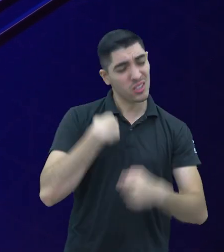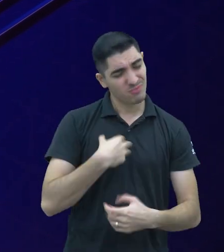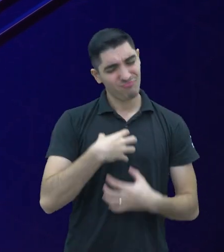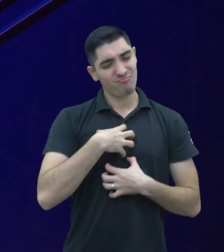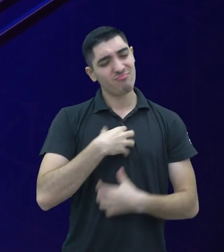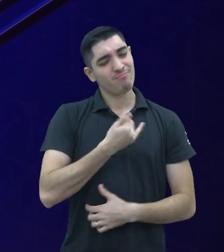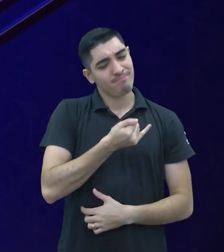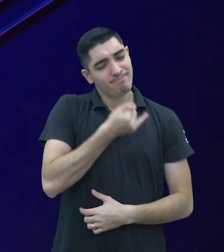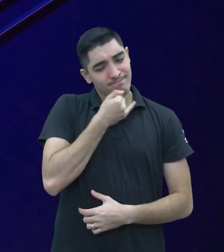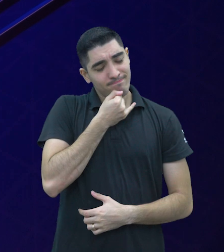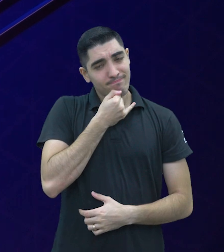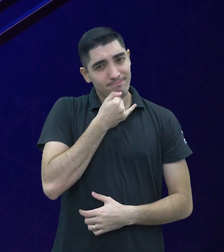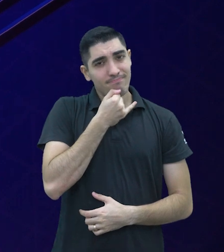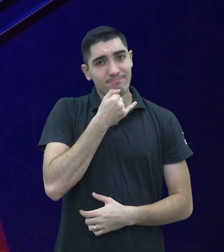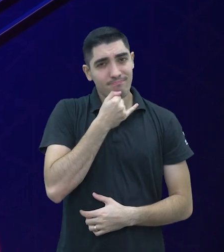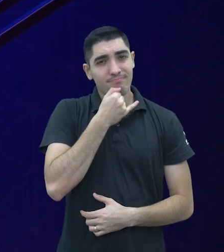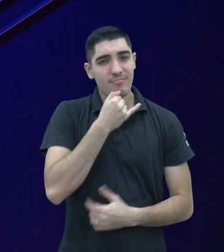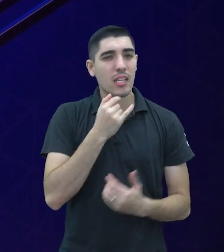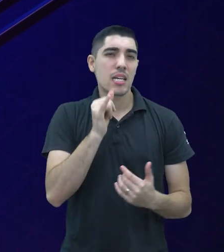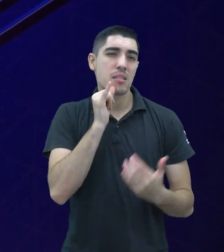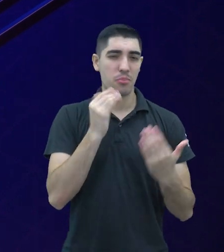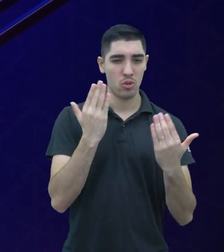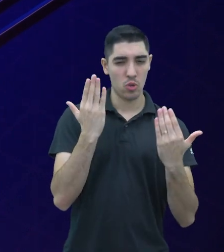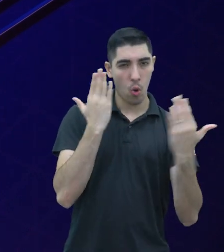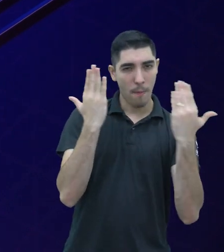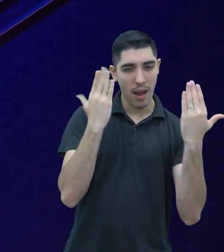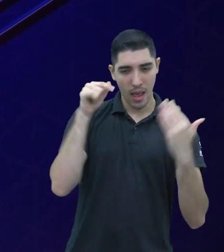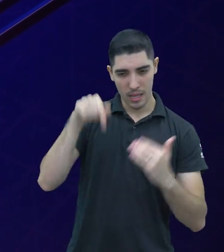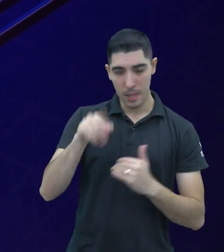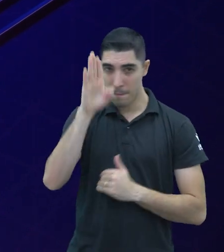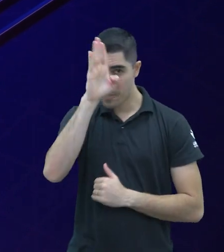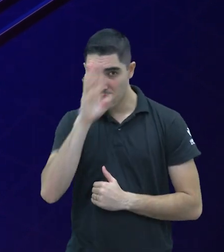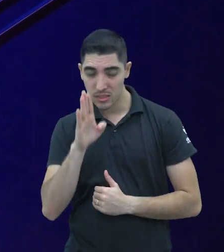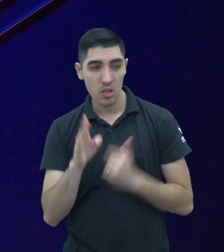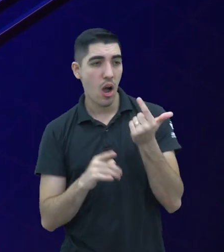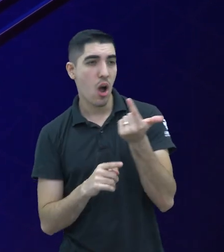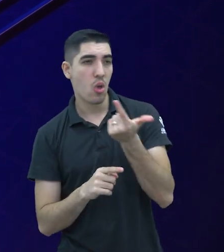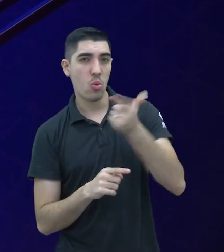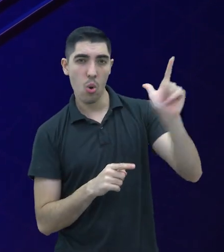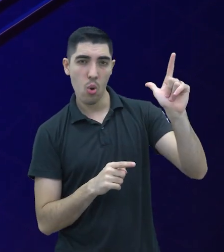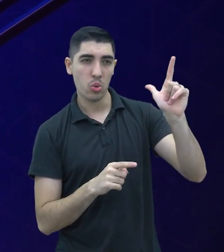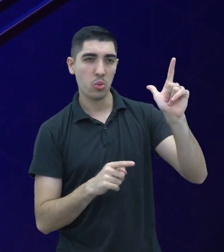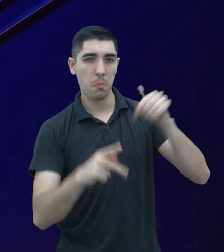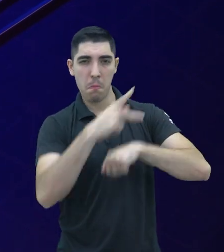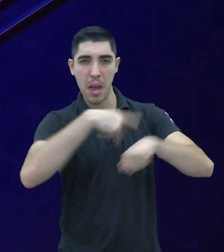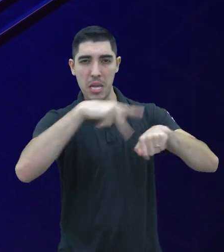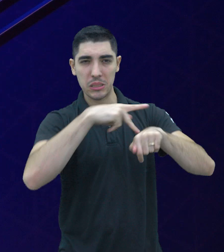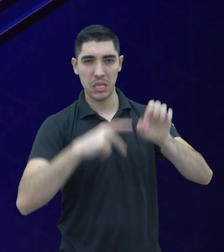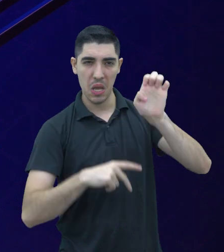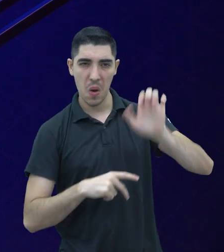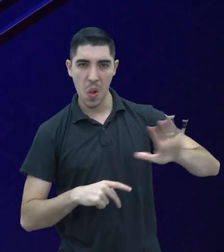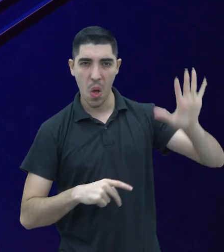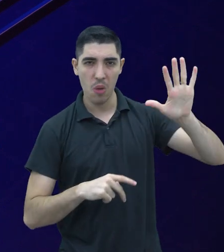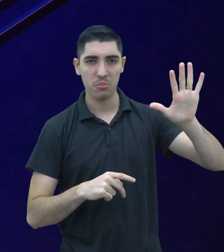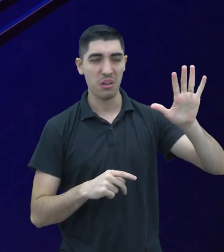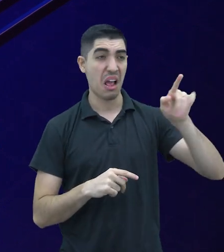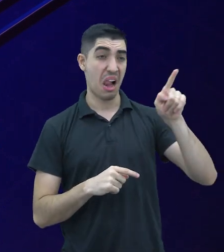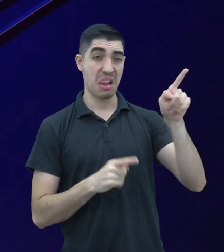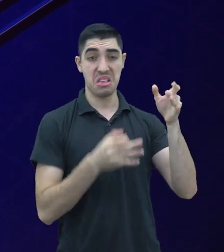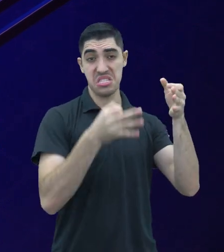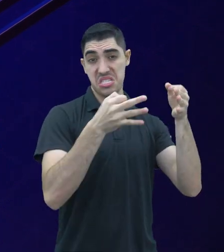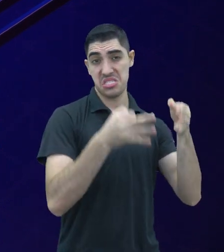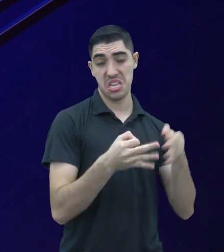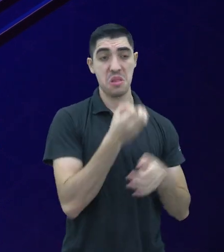violenta, né? E eu fico muito triste quando, por exemplo, comparam a sociedade brasileira com alguma outra sociedade justamente europeia, né?